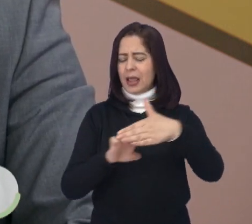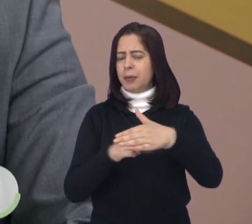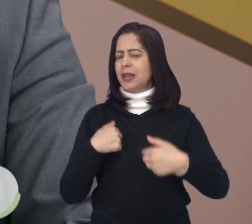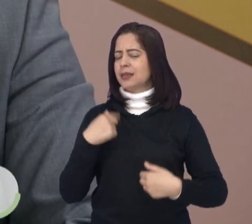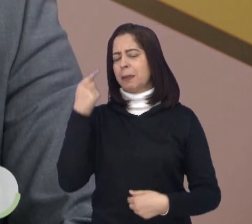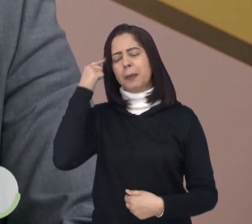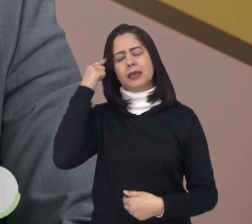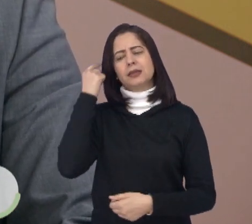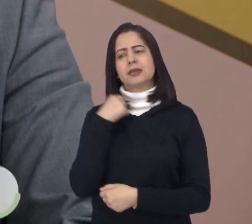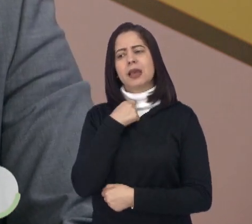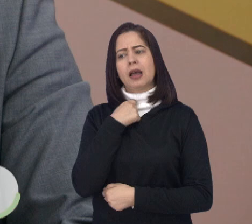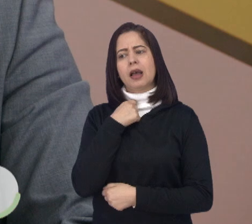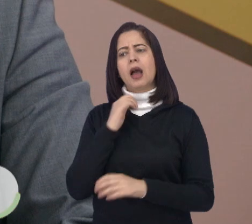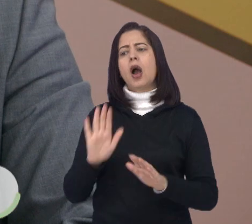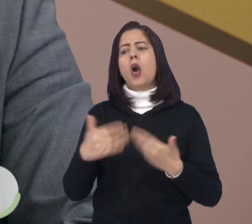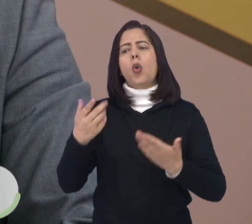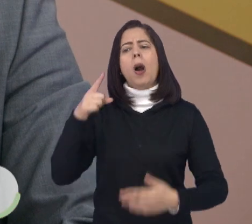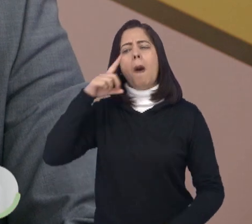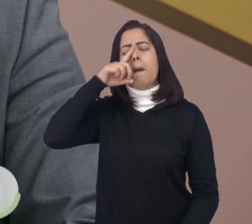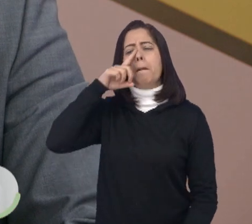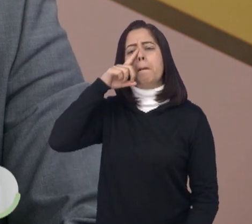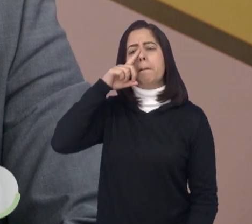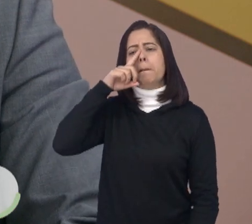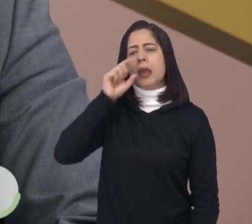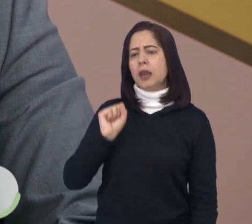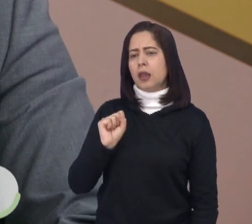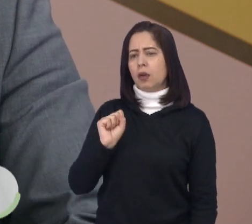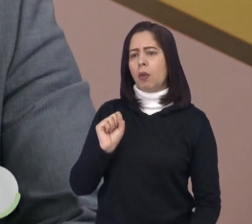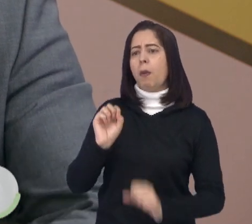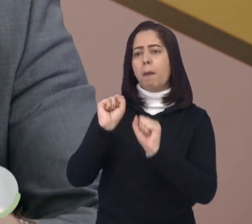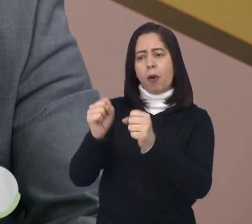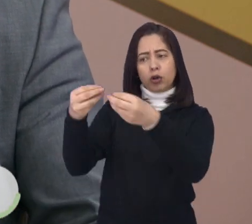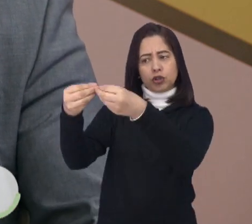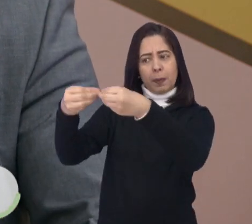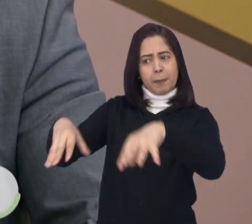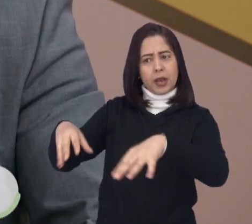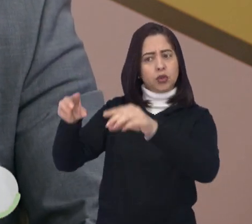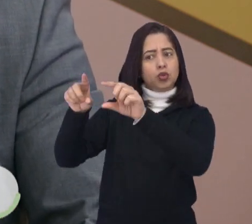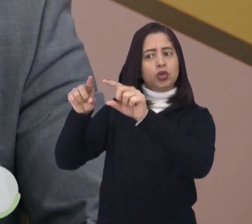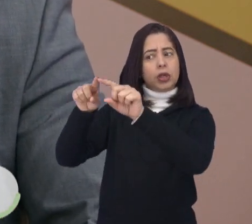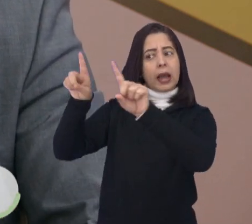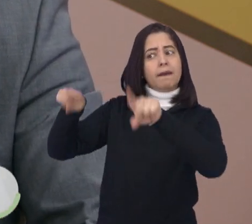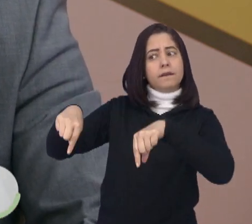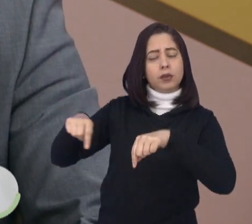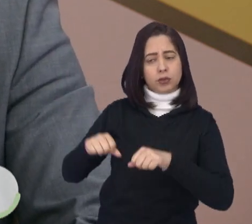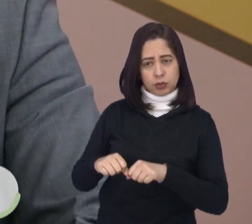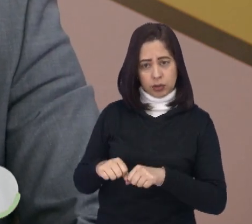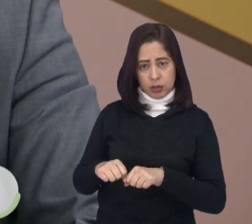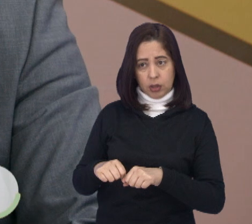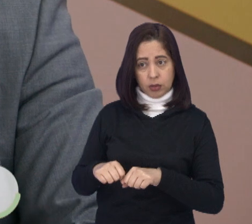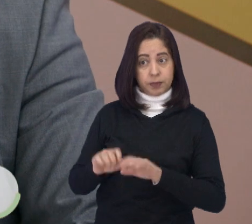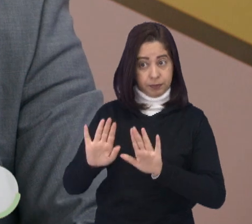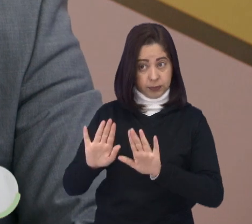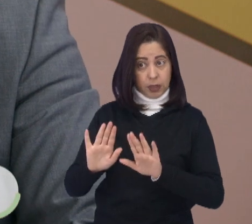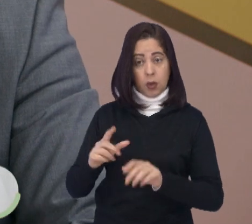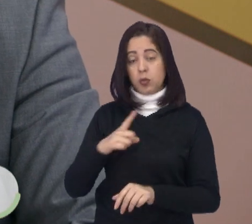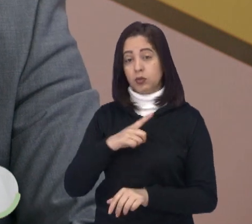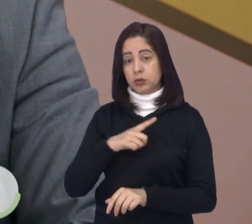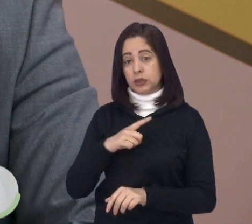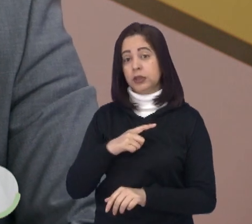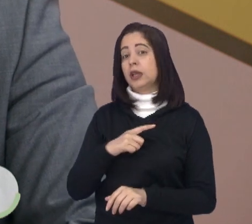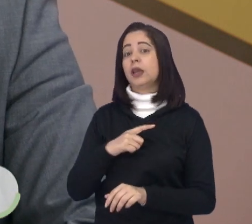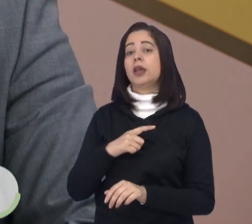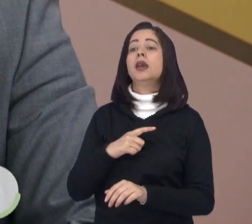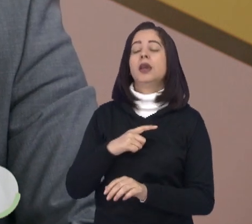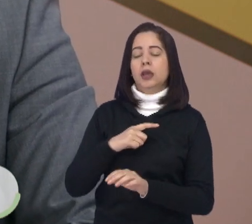riscos ocupacionais que podem estar gerando frente a esses trabalhadores. Então, existe um programa, tá, como o Programa de